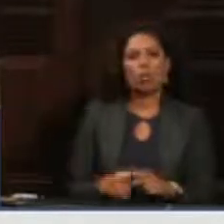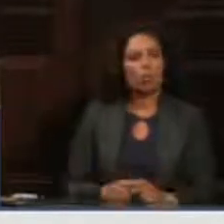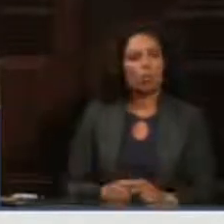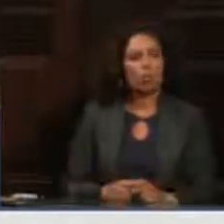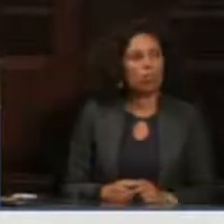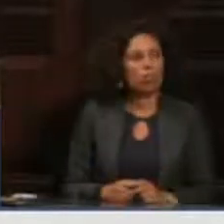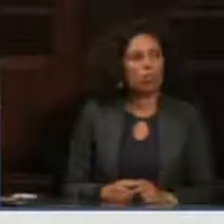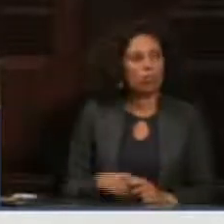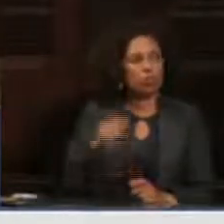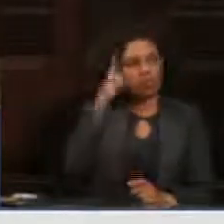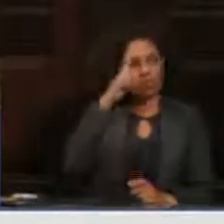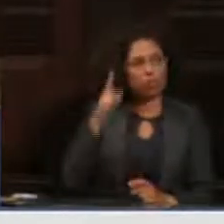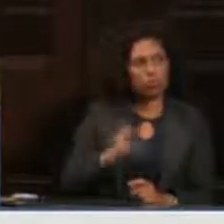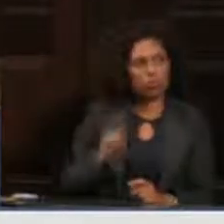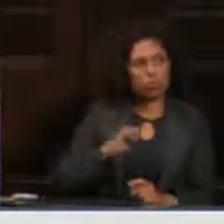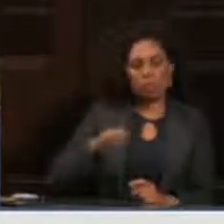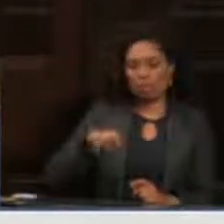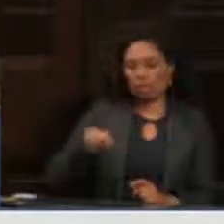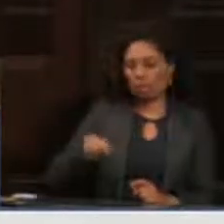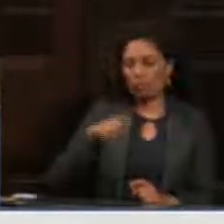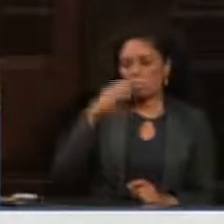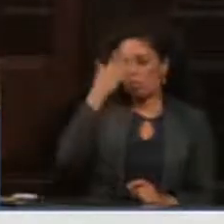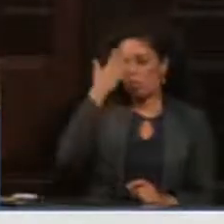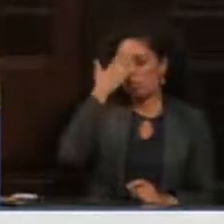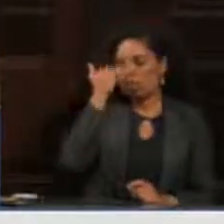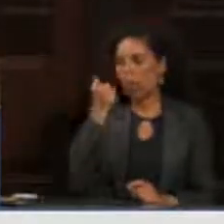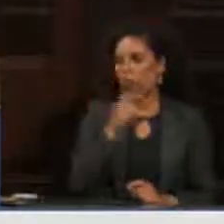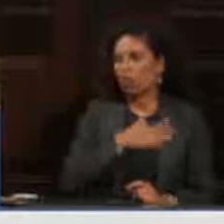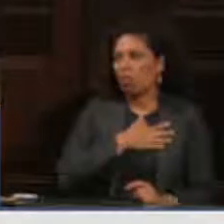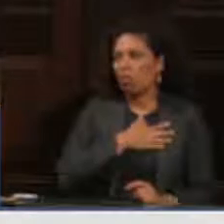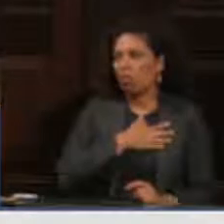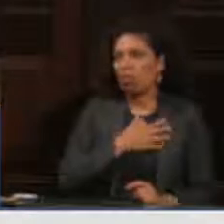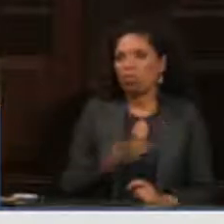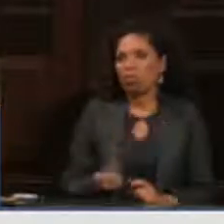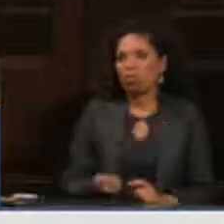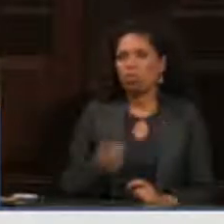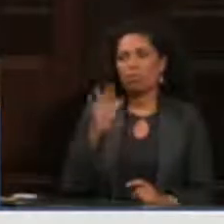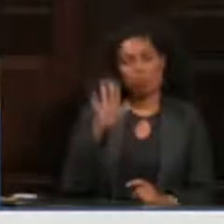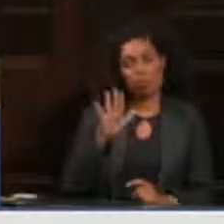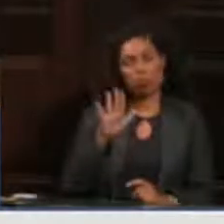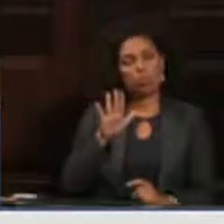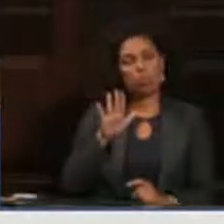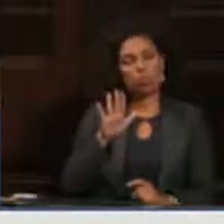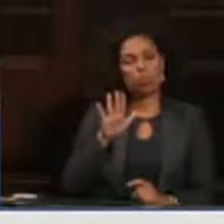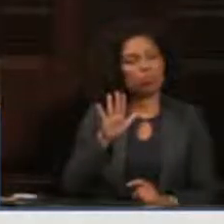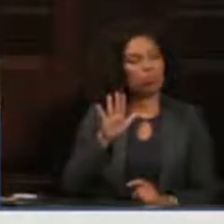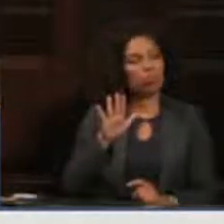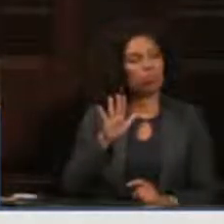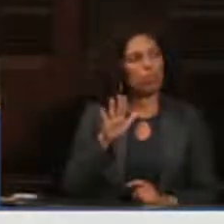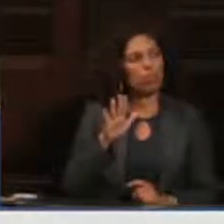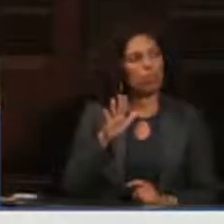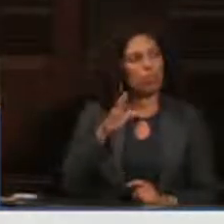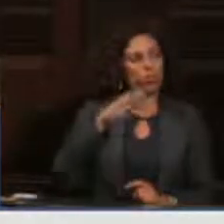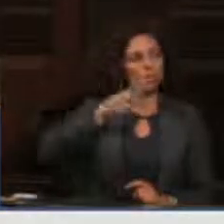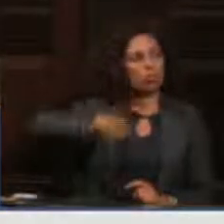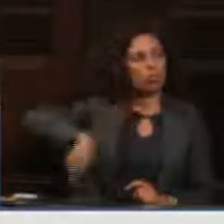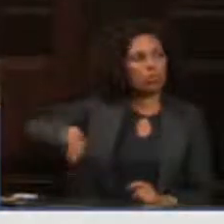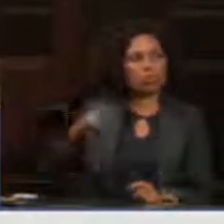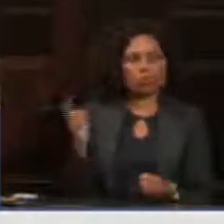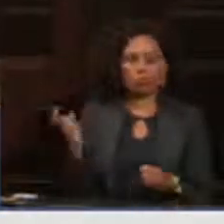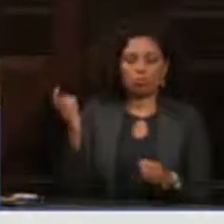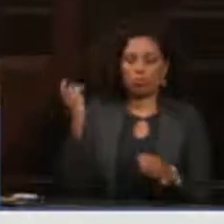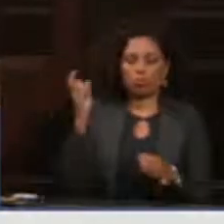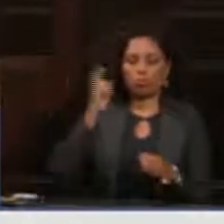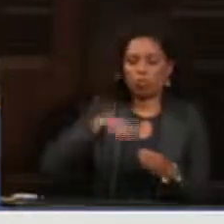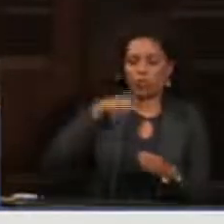fetiche, ia até a geral do Maracanã, quando existia a geral, mas é algo que possa voltar a ser repensado.